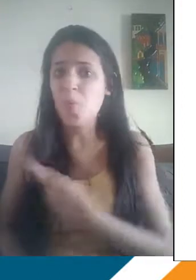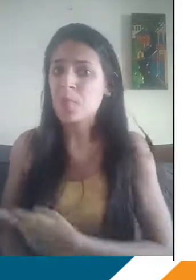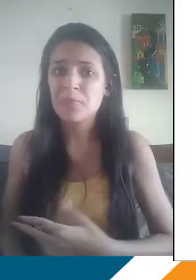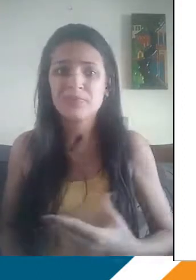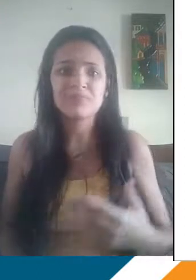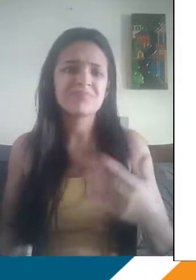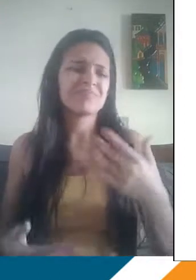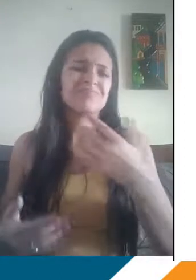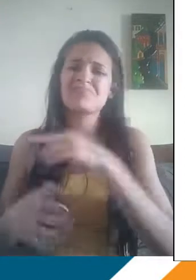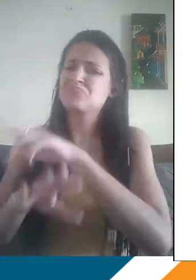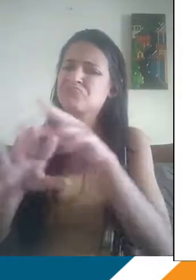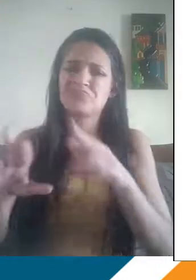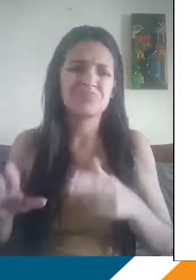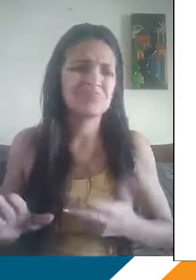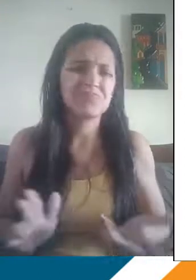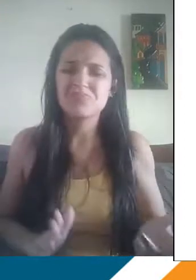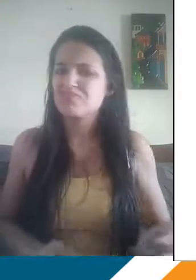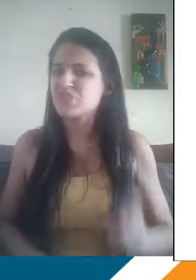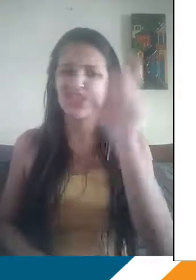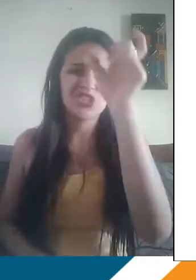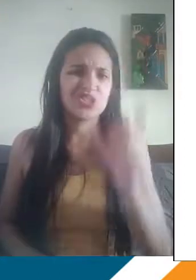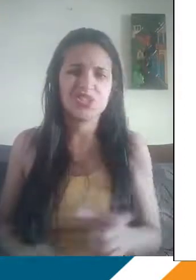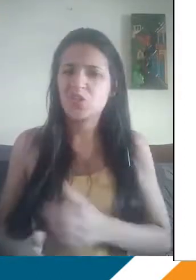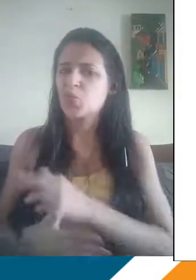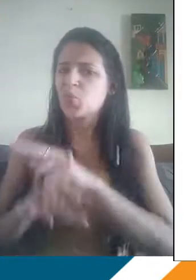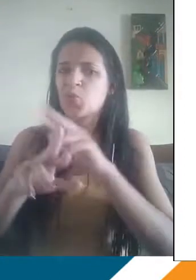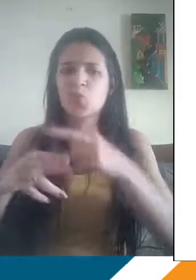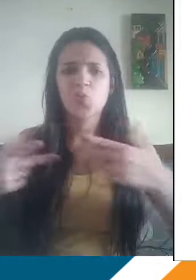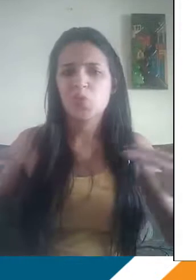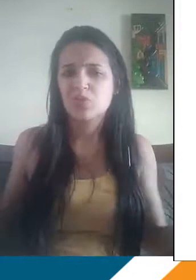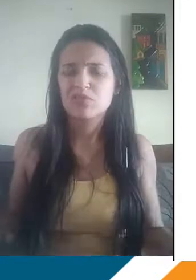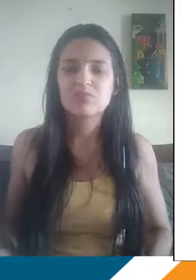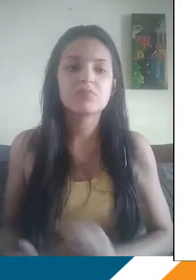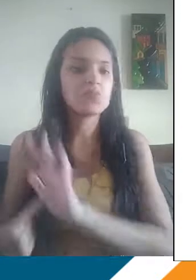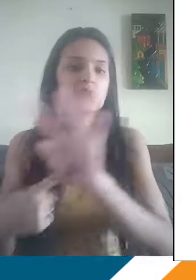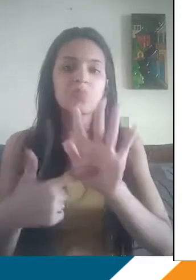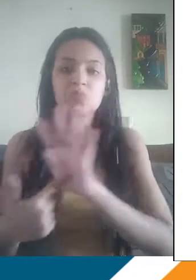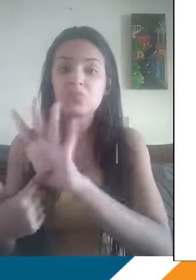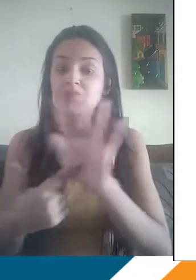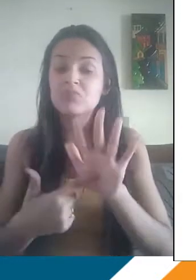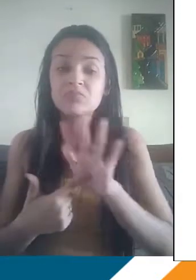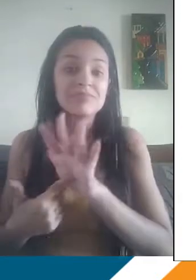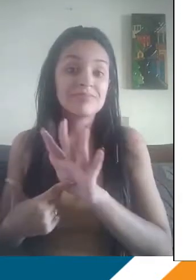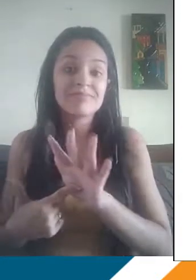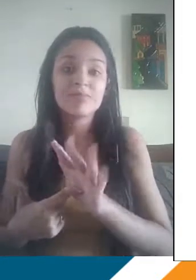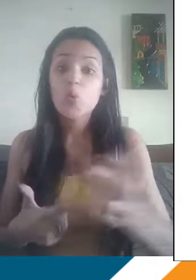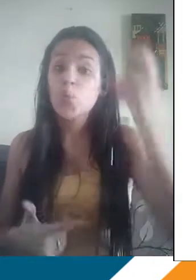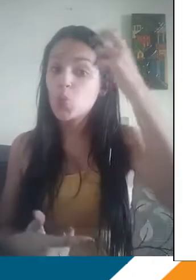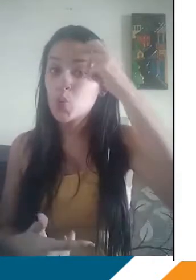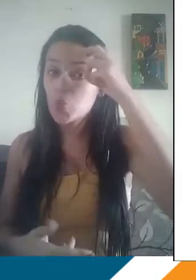estilo era eloquente e variado e apresentava sempre em suas obras vários elementos da cultura popular